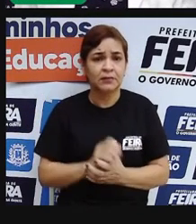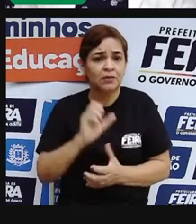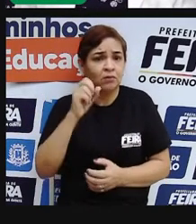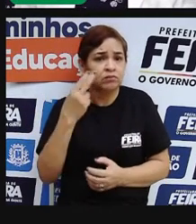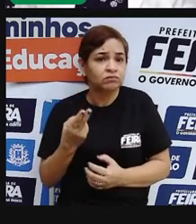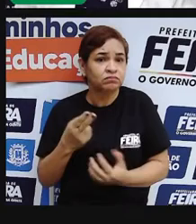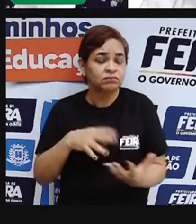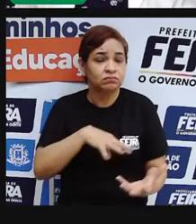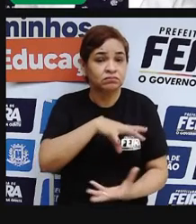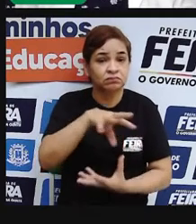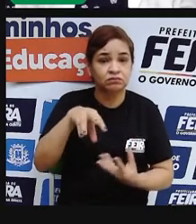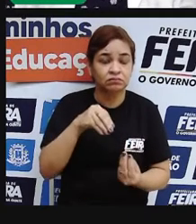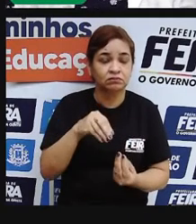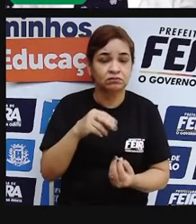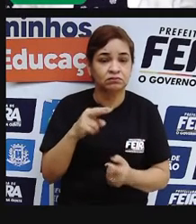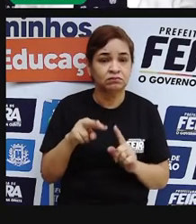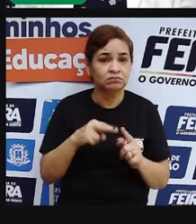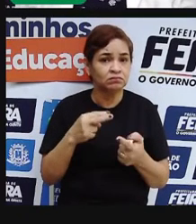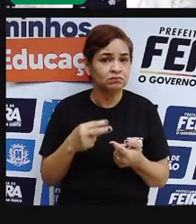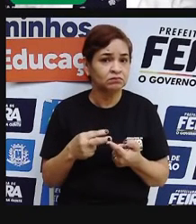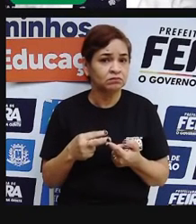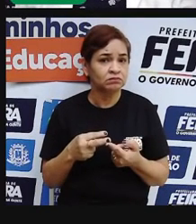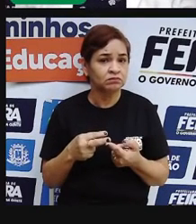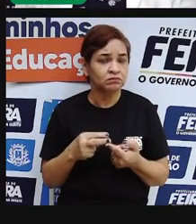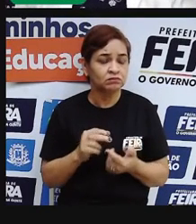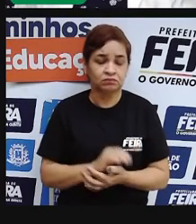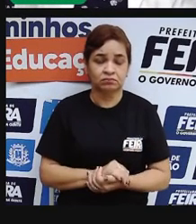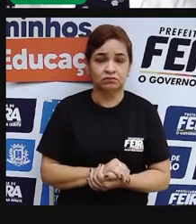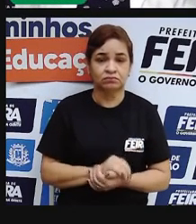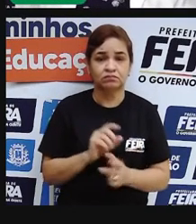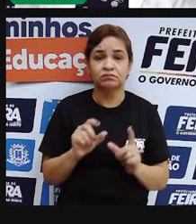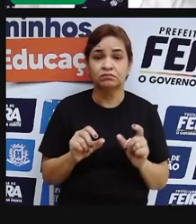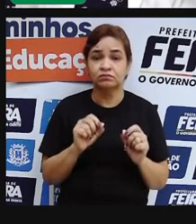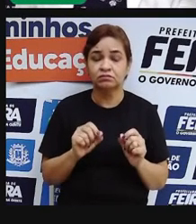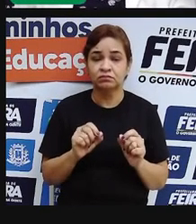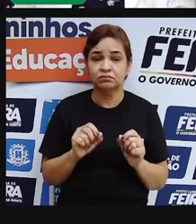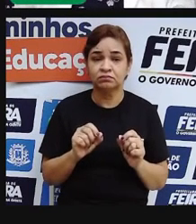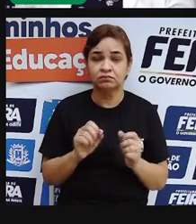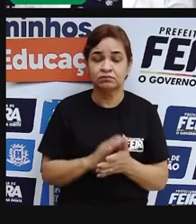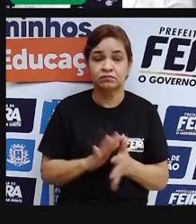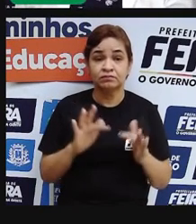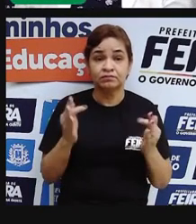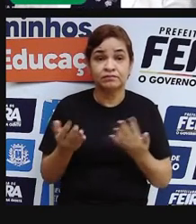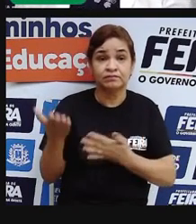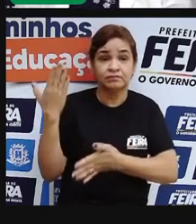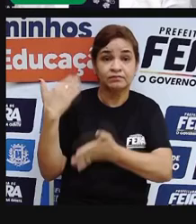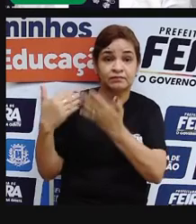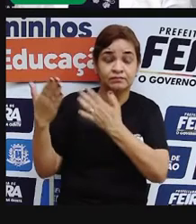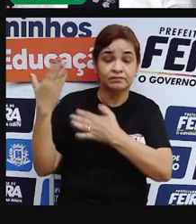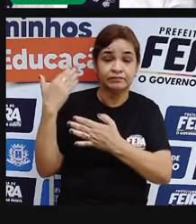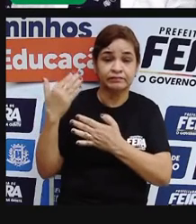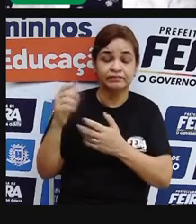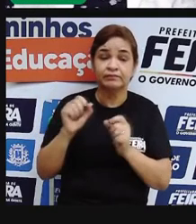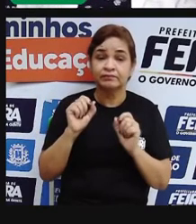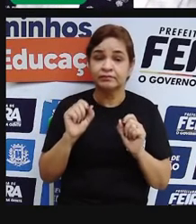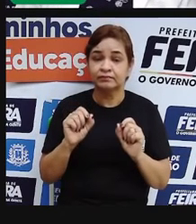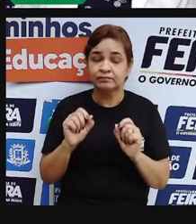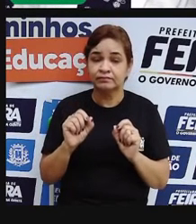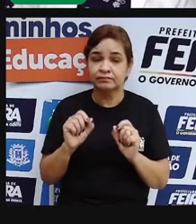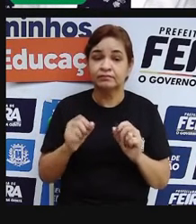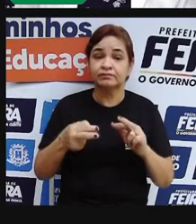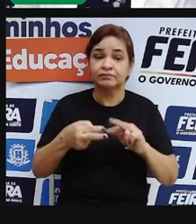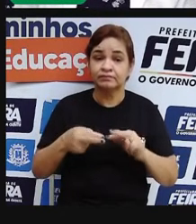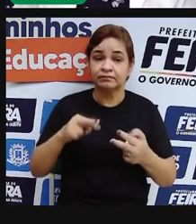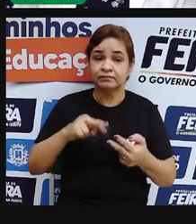mistura dos dois é a última opção a ancestralidade carrega um pouco da genética e